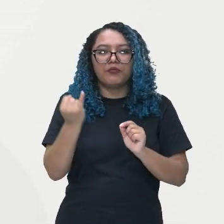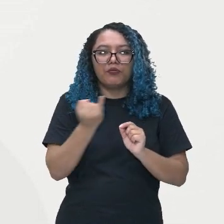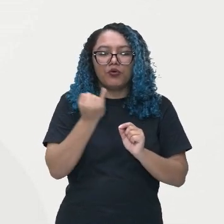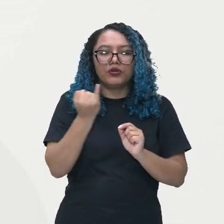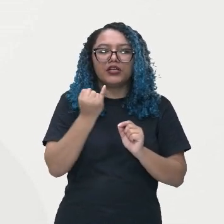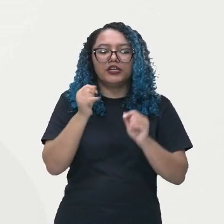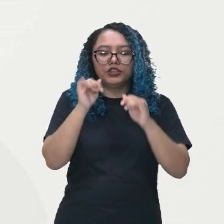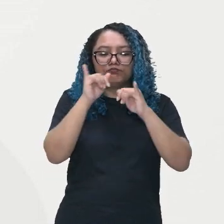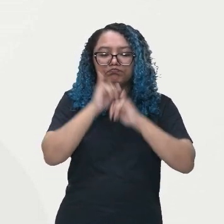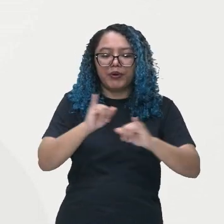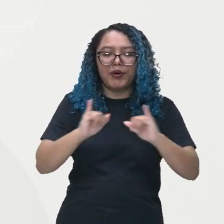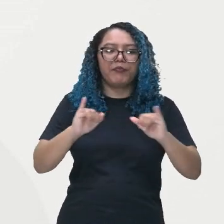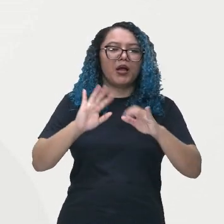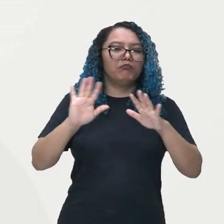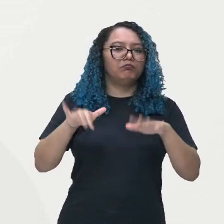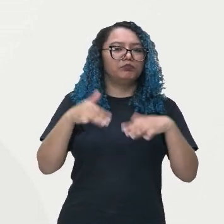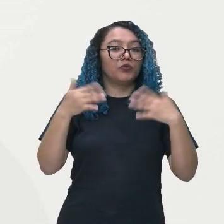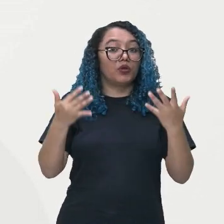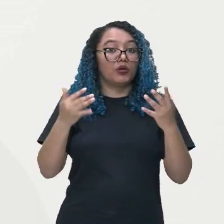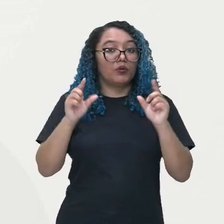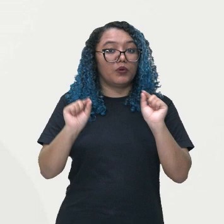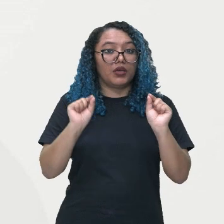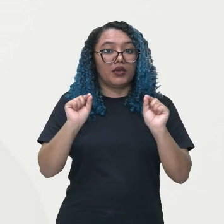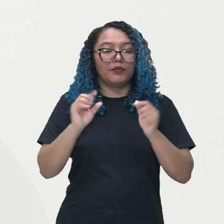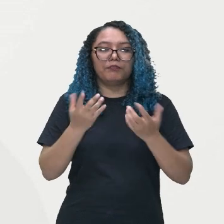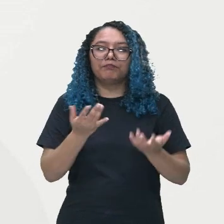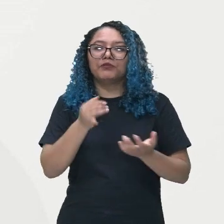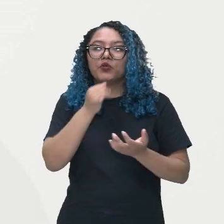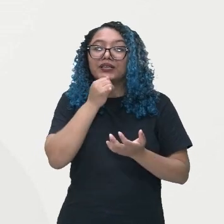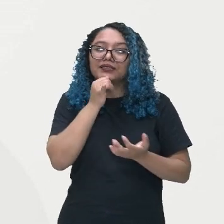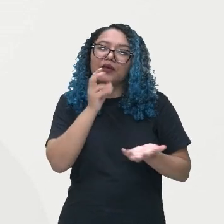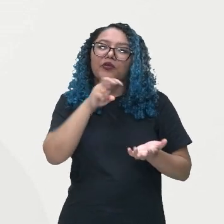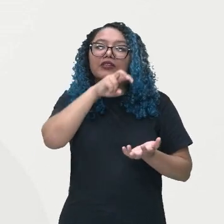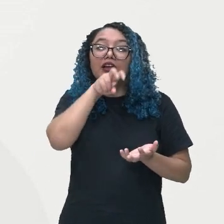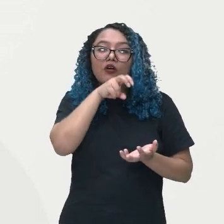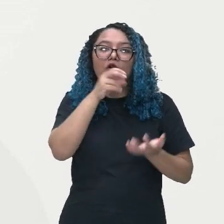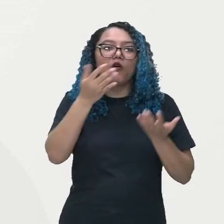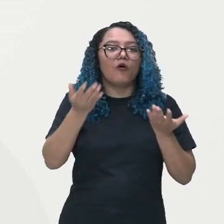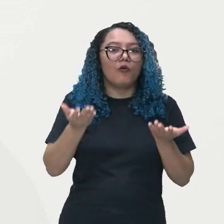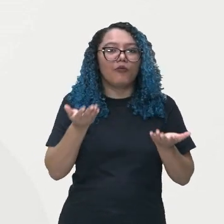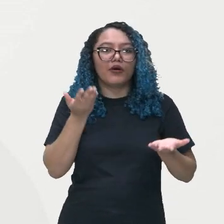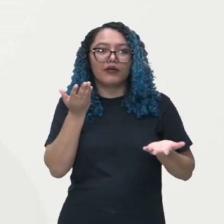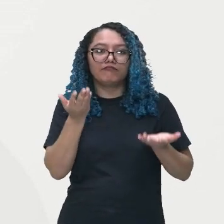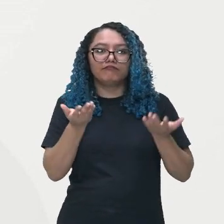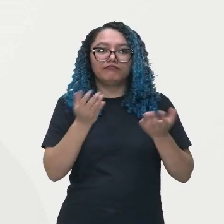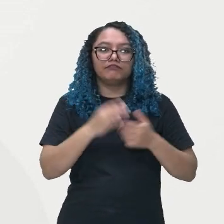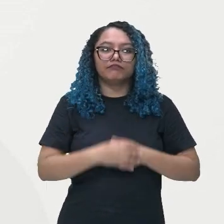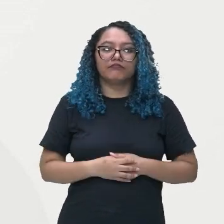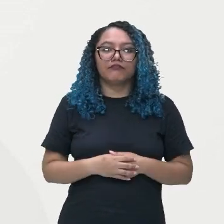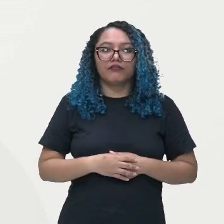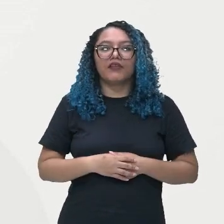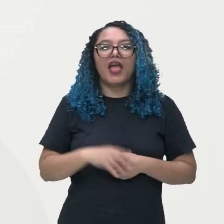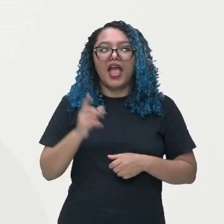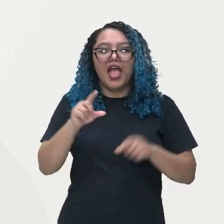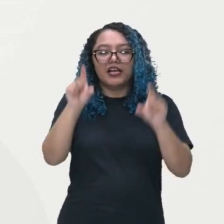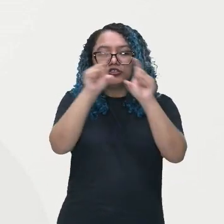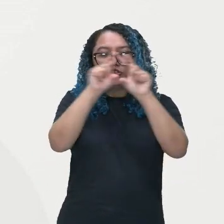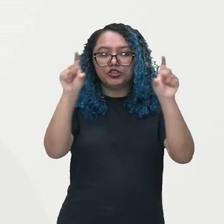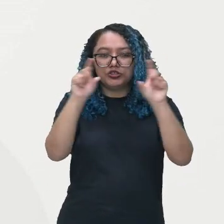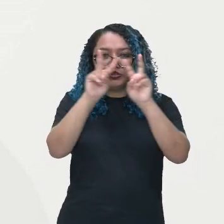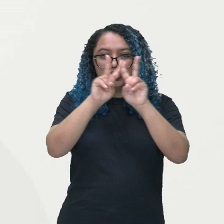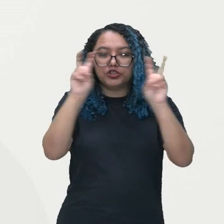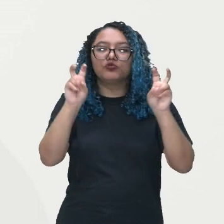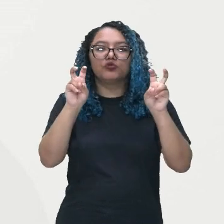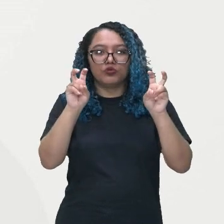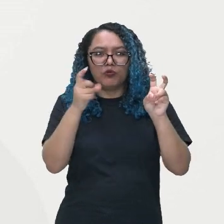espalhada. Por exemplo, na questão da sucuri, né? O título é muito chamativo. É a primeira coisa